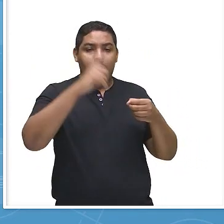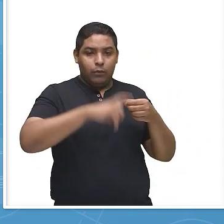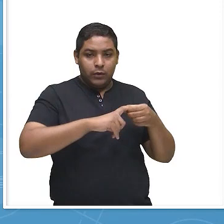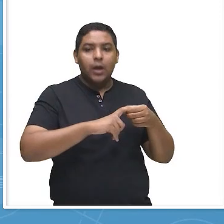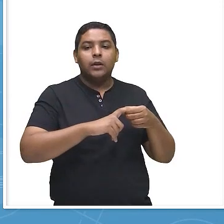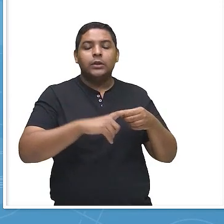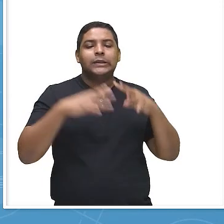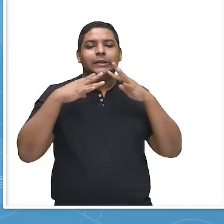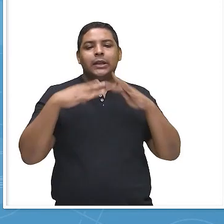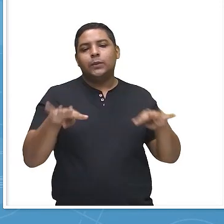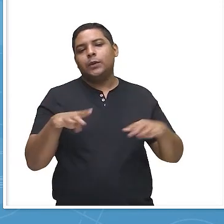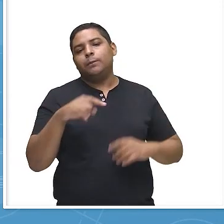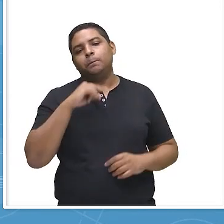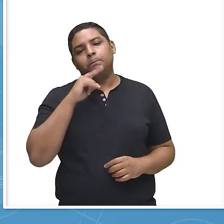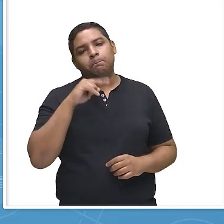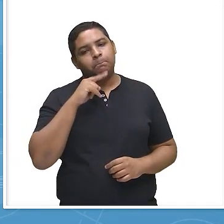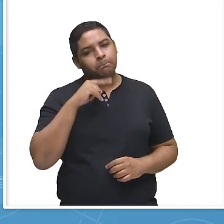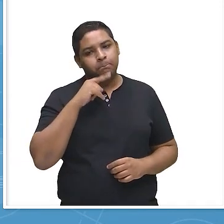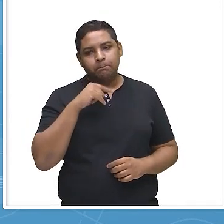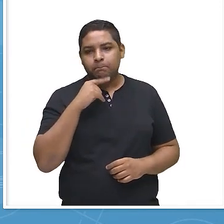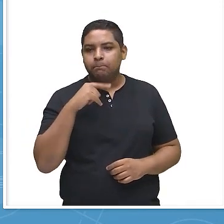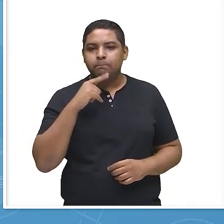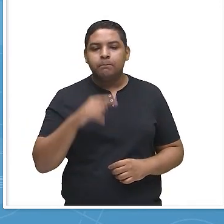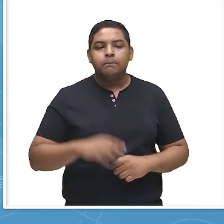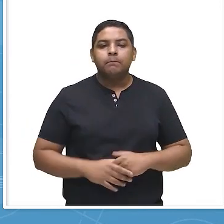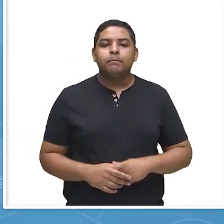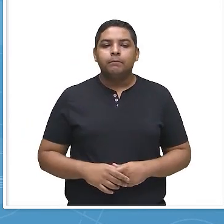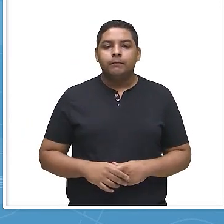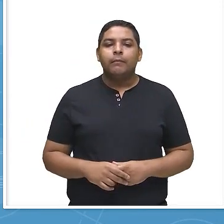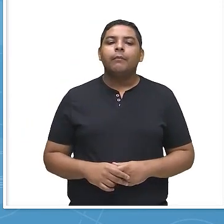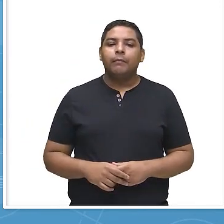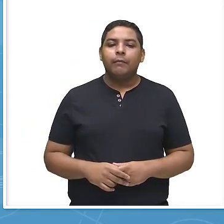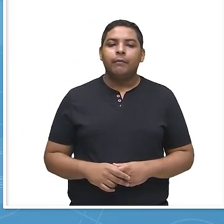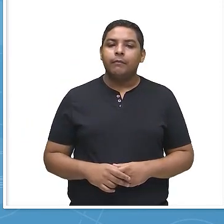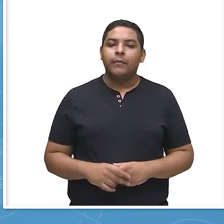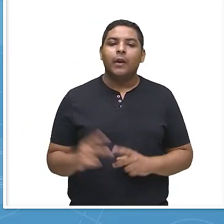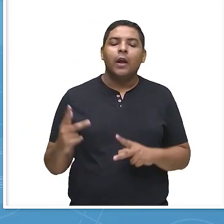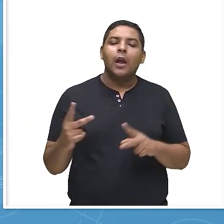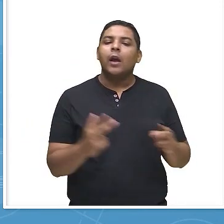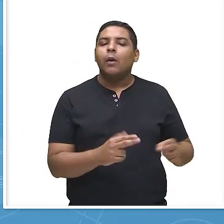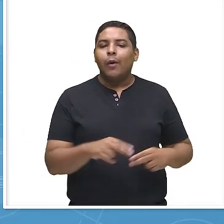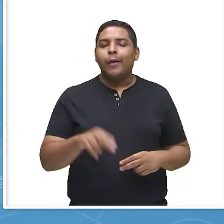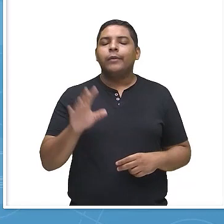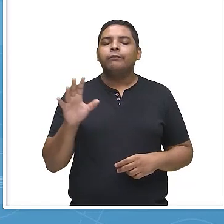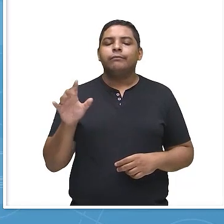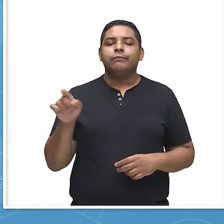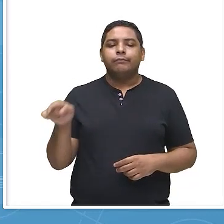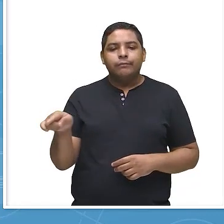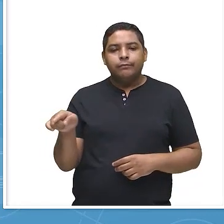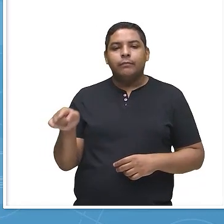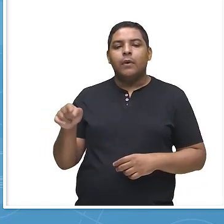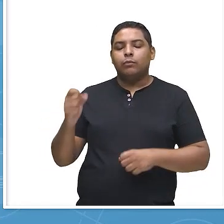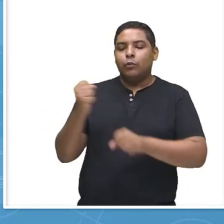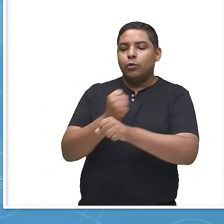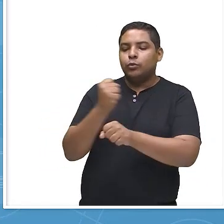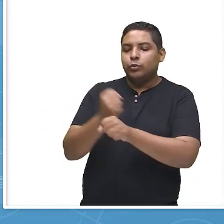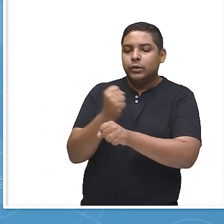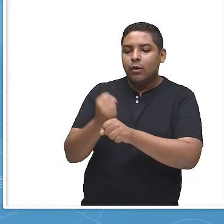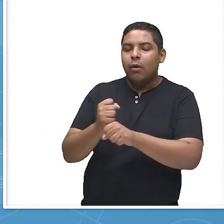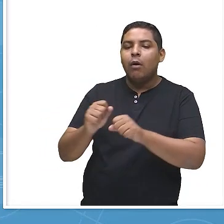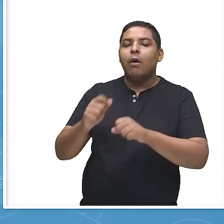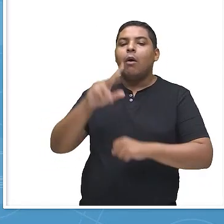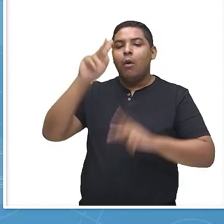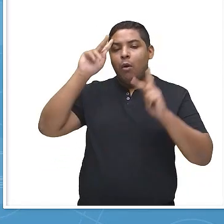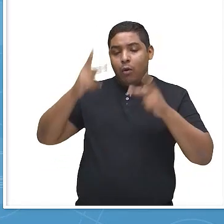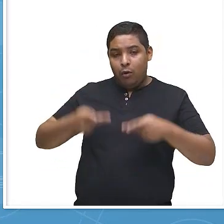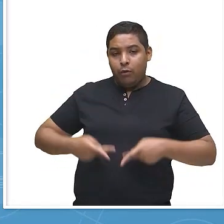natural. Então, a mesma coisa acontece nos lugares onde o homem ocupa. Continuando no conceito